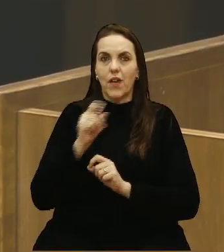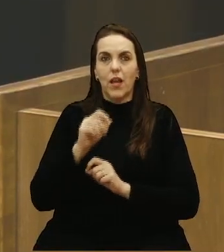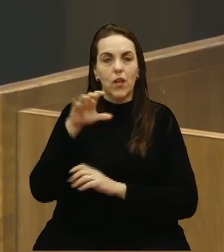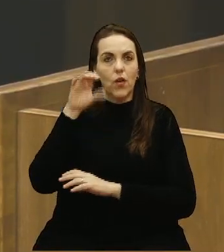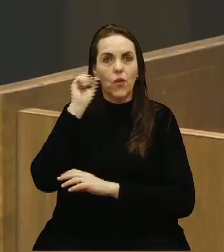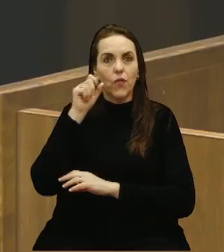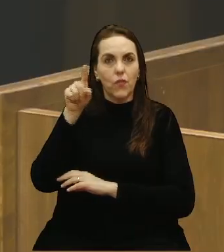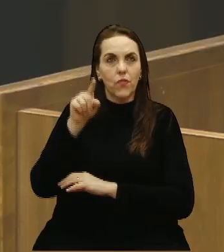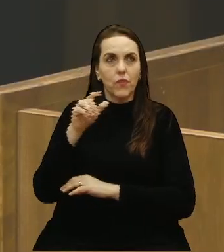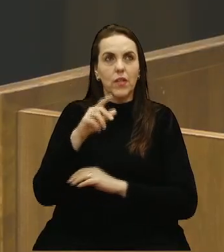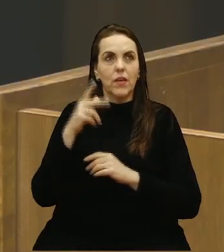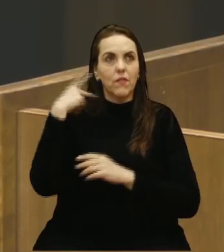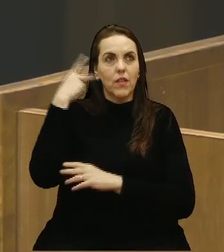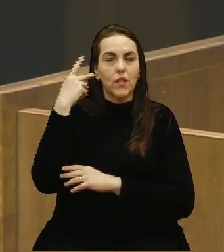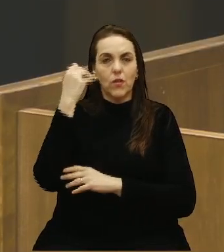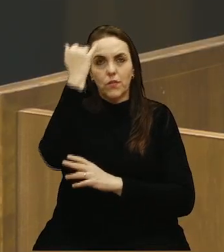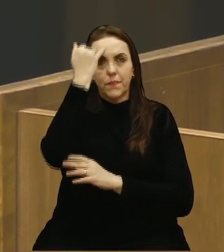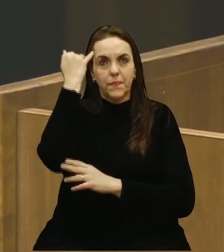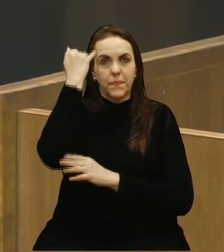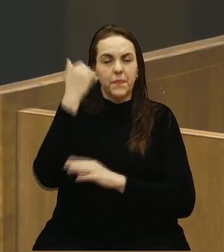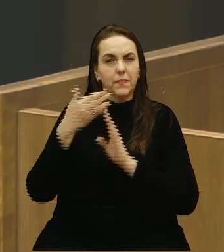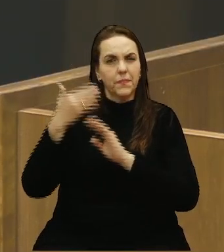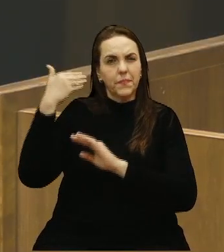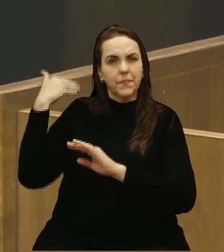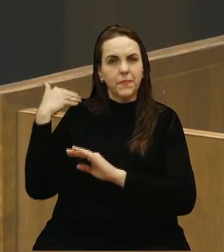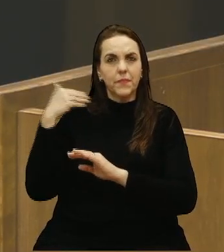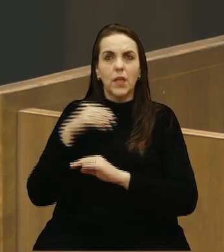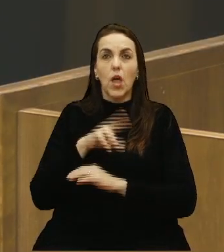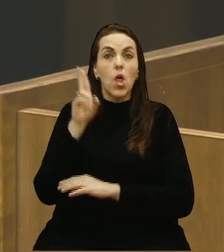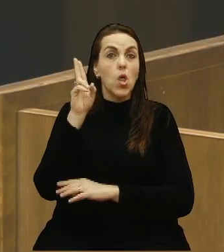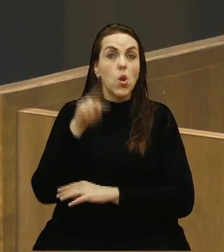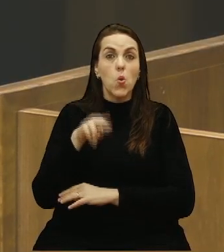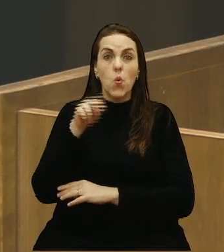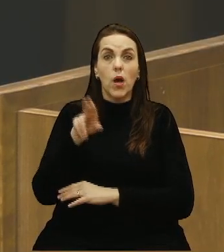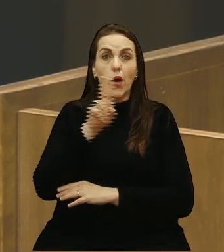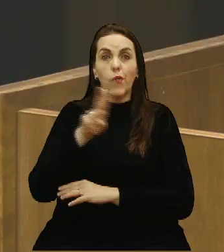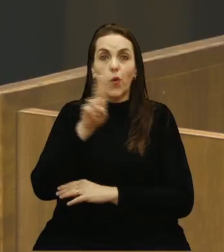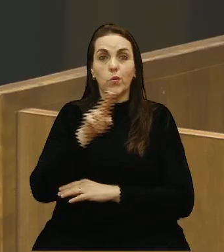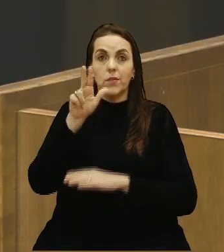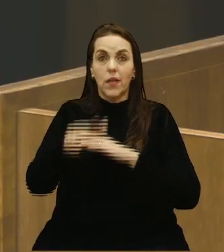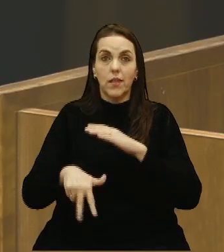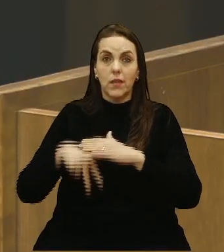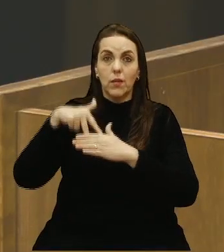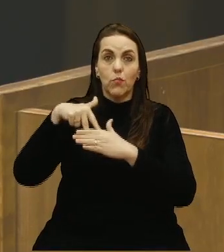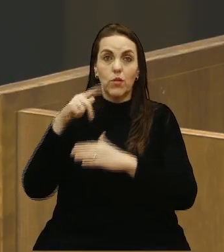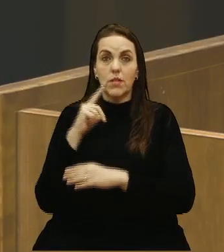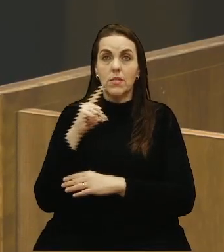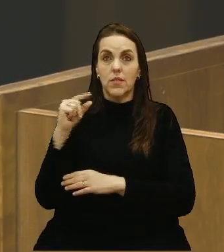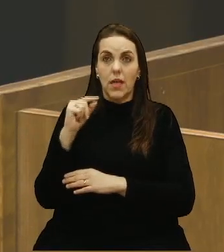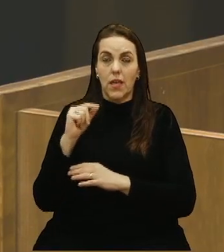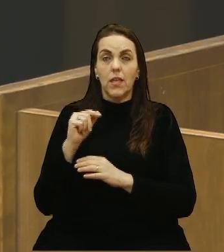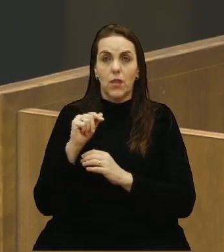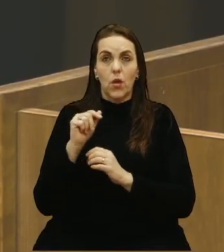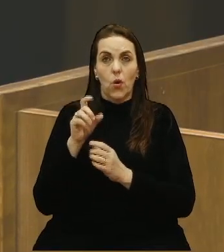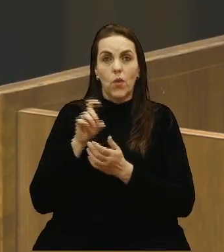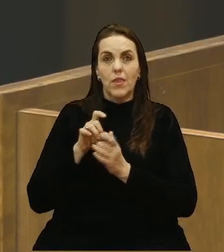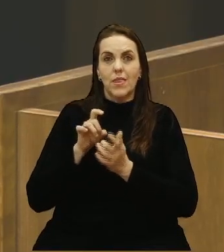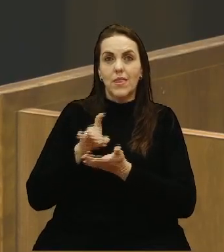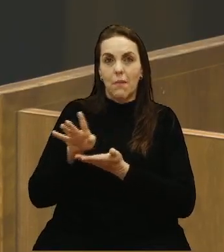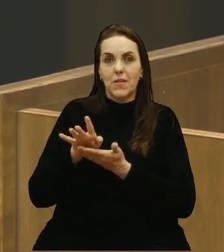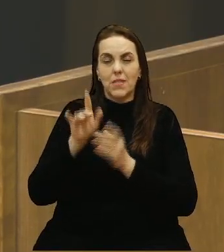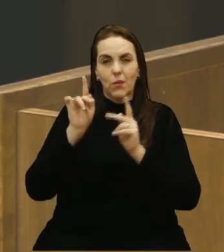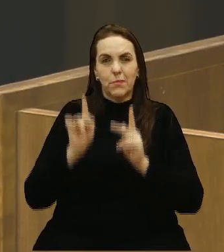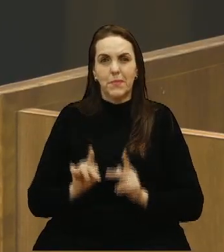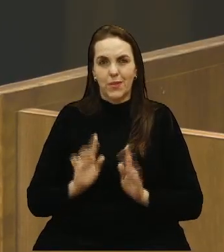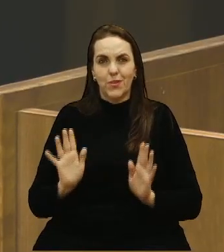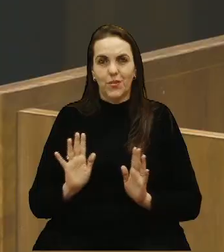vereador D'Ambrosio lá atrás. Ele falou, jamais vou usar essa tribuna para pedir saída ou demissão de alguém, a gente tem que ser maduro.